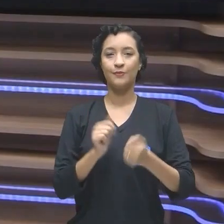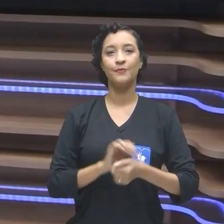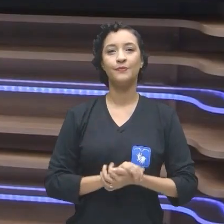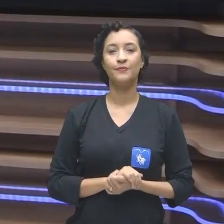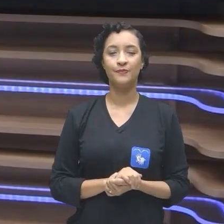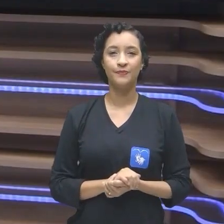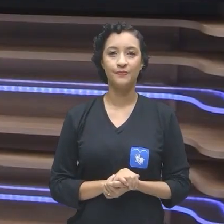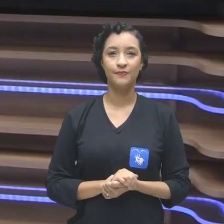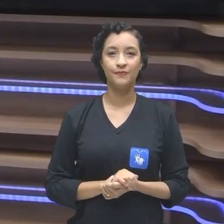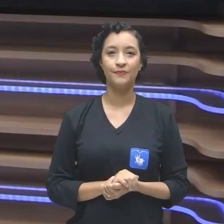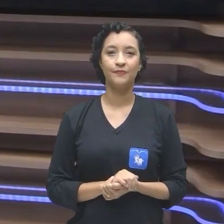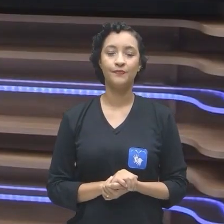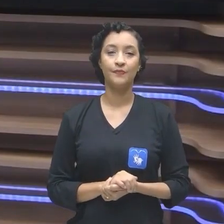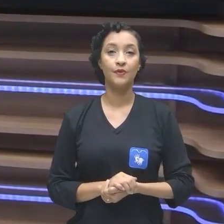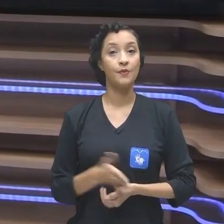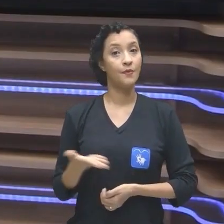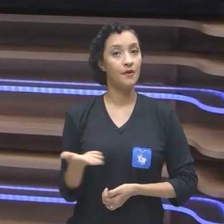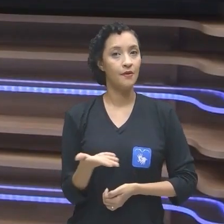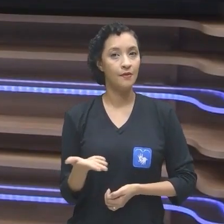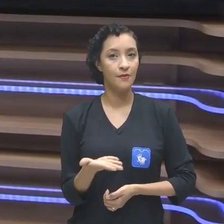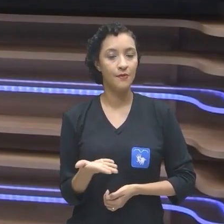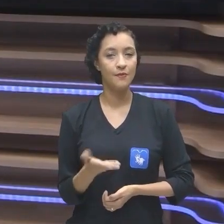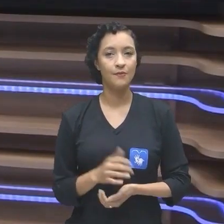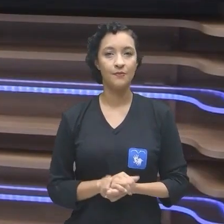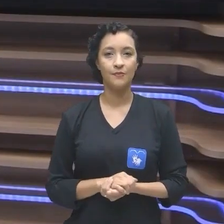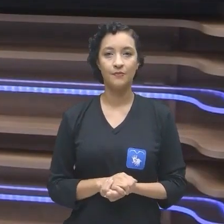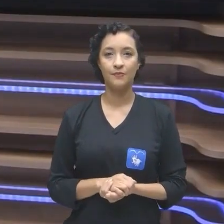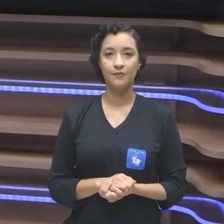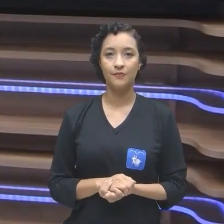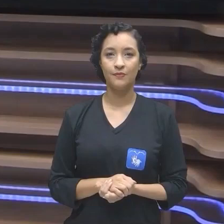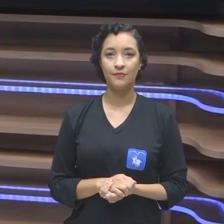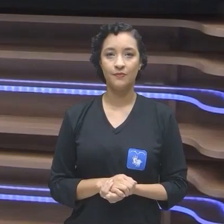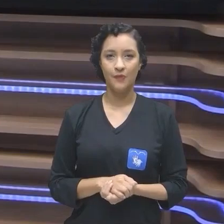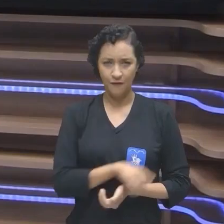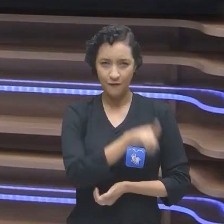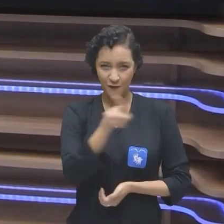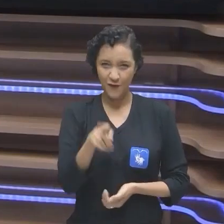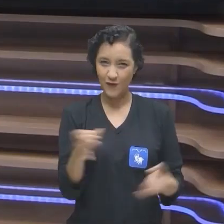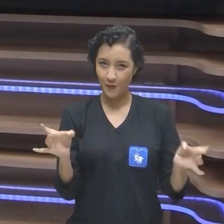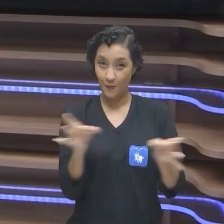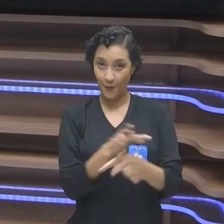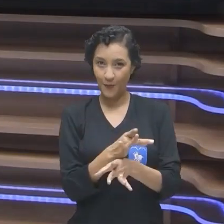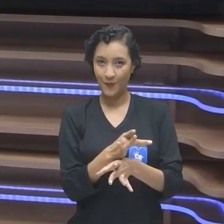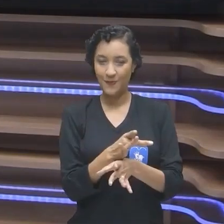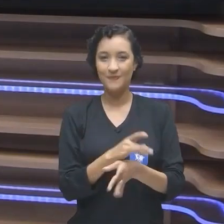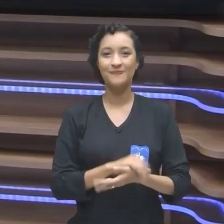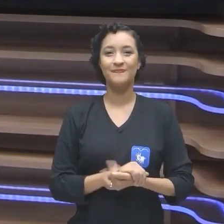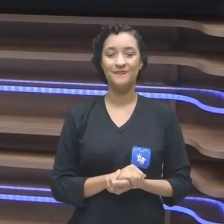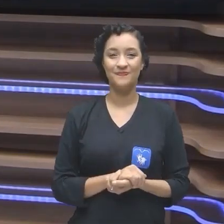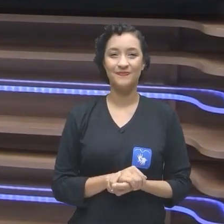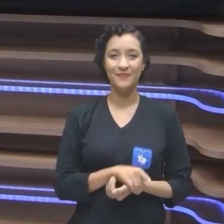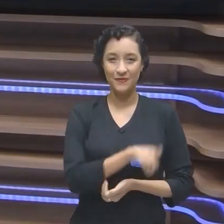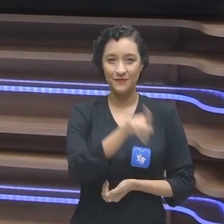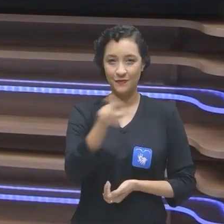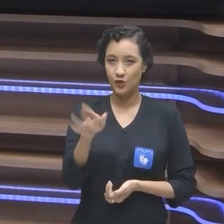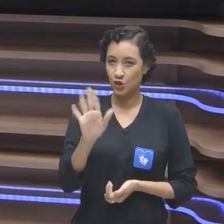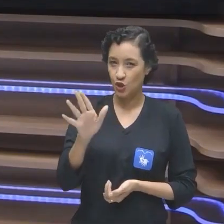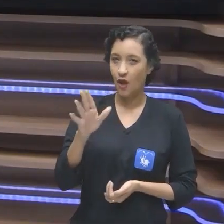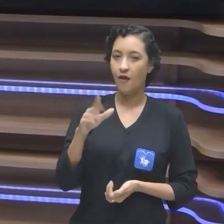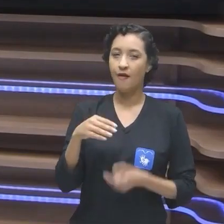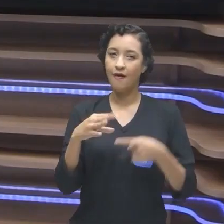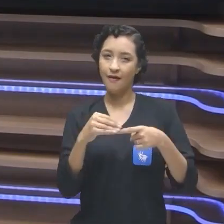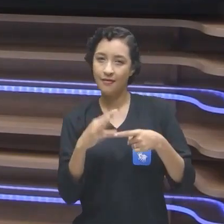Então agora nós vamos, tá todo mundo prontinho aí? Todo mundo aí com a sua caneta, o